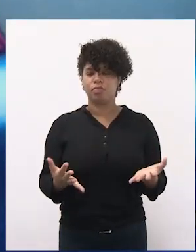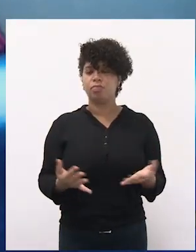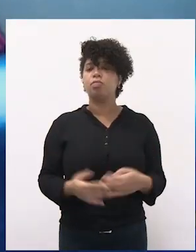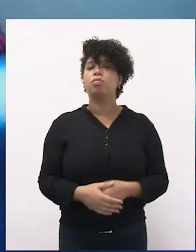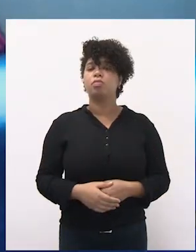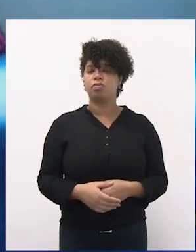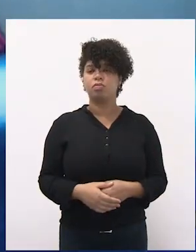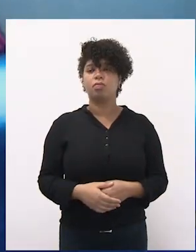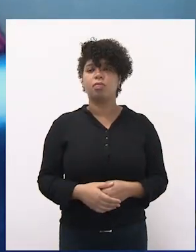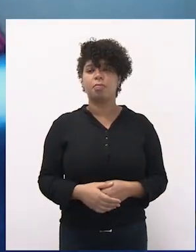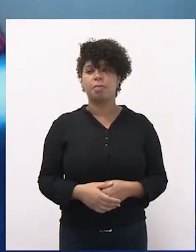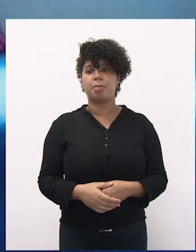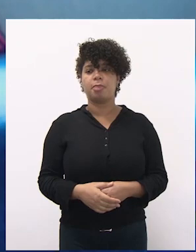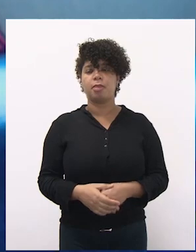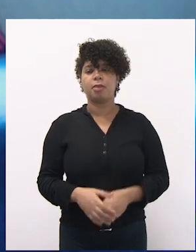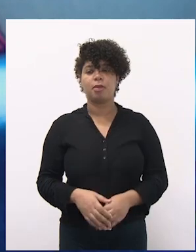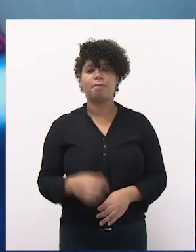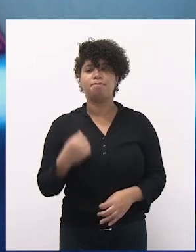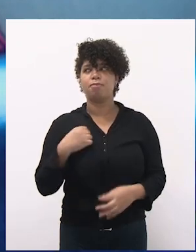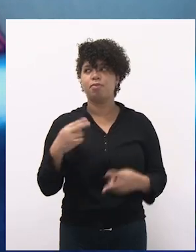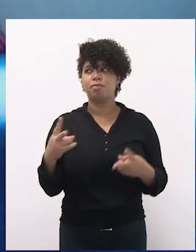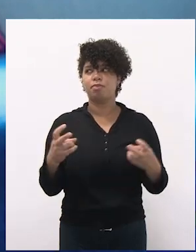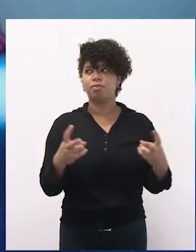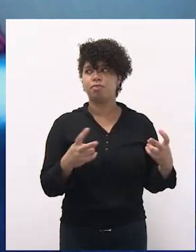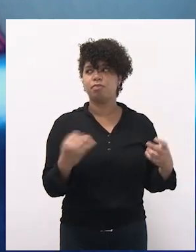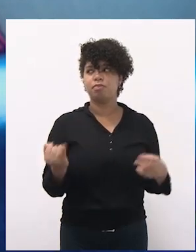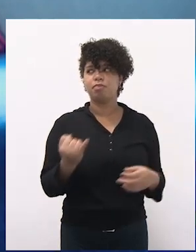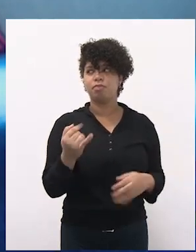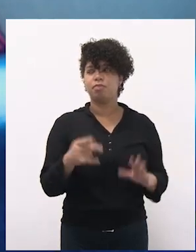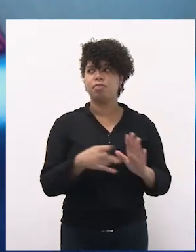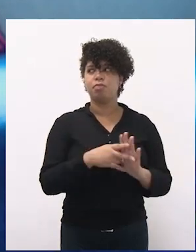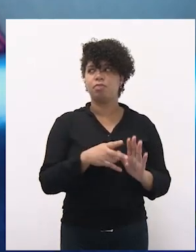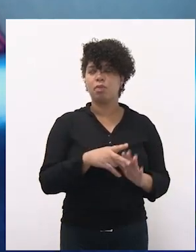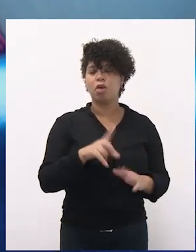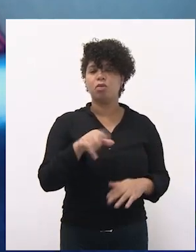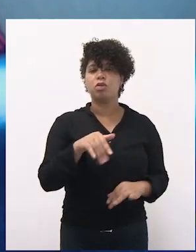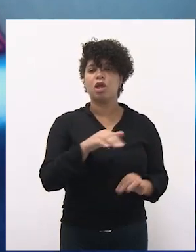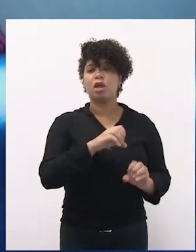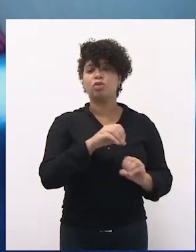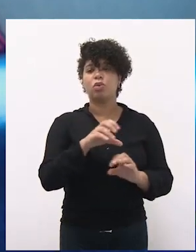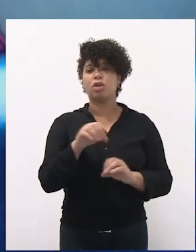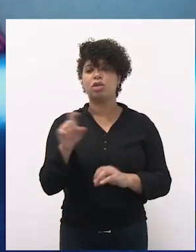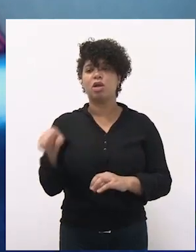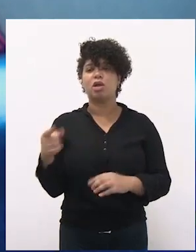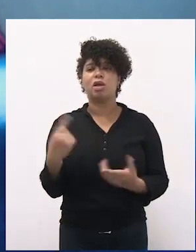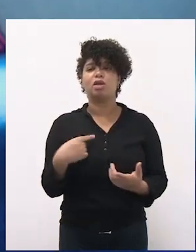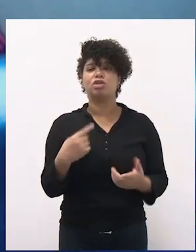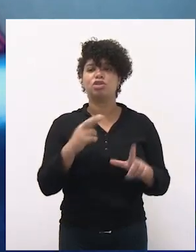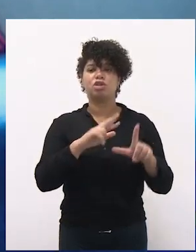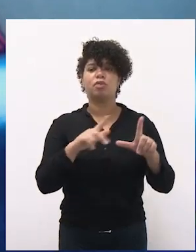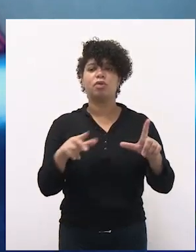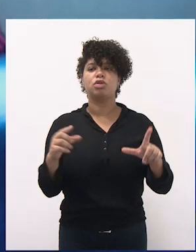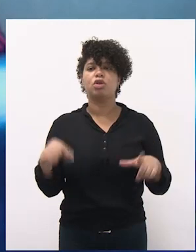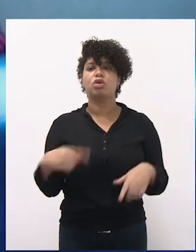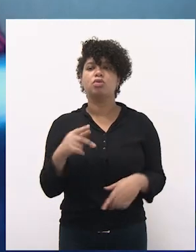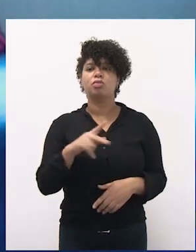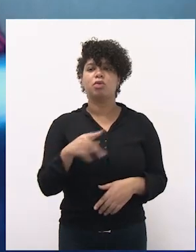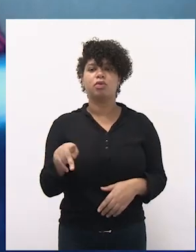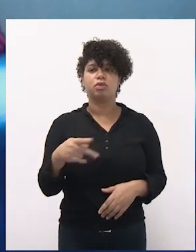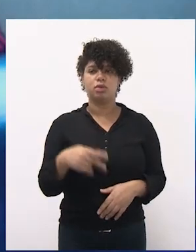uma questão super sensível e até de educação midiática nossa, né? De nós professores.